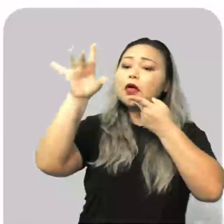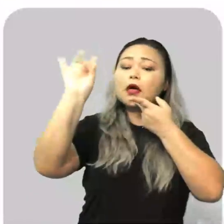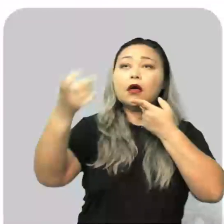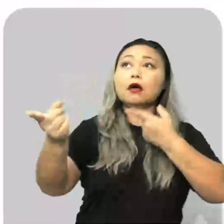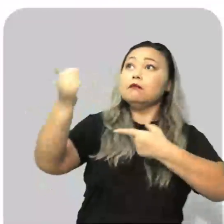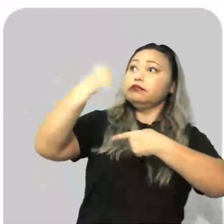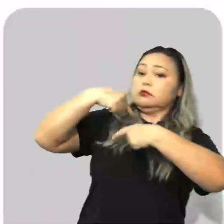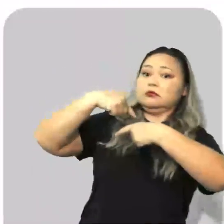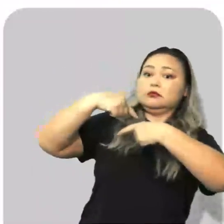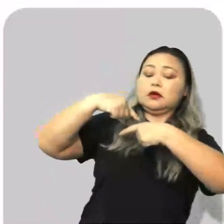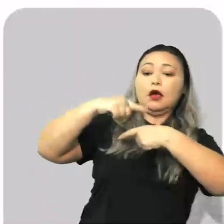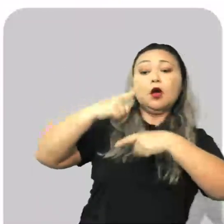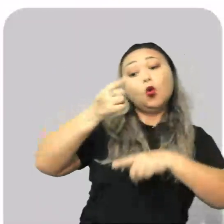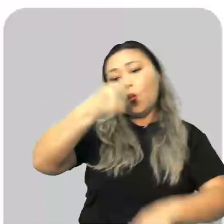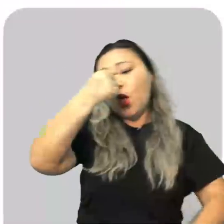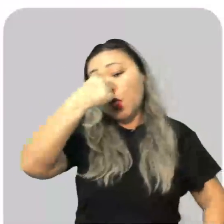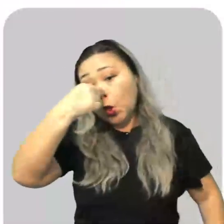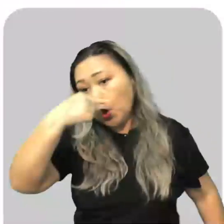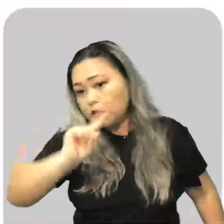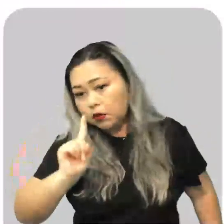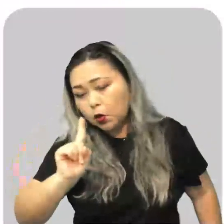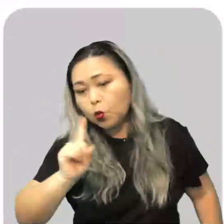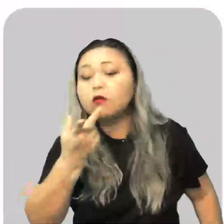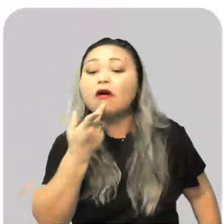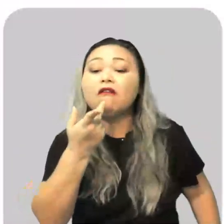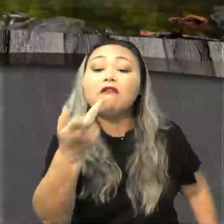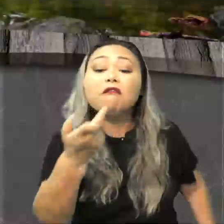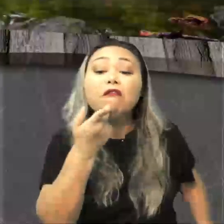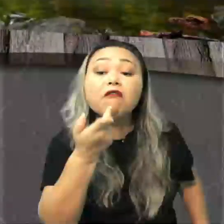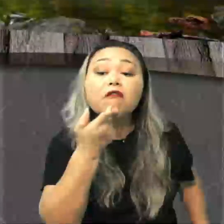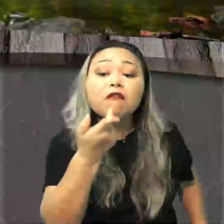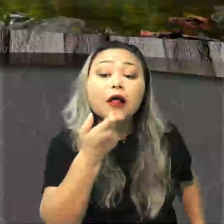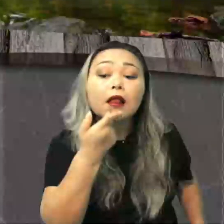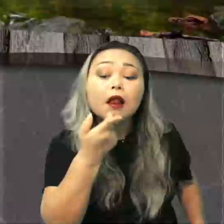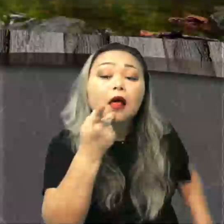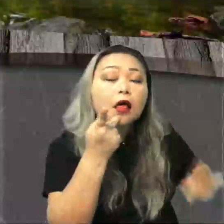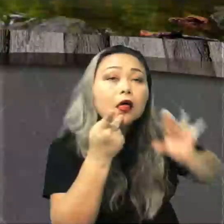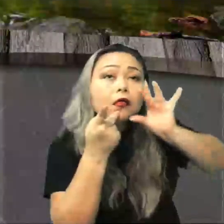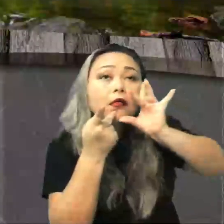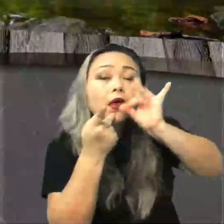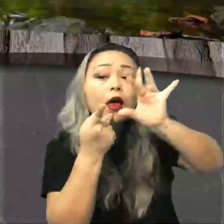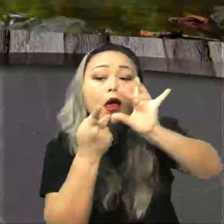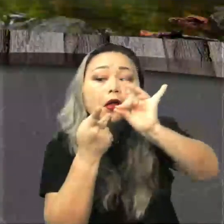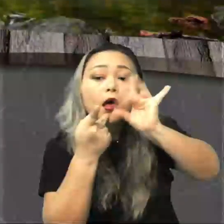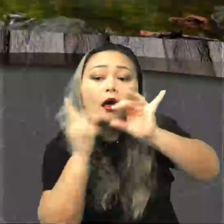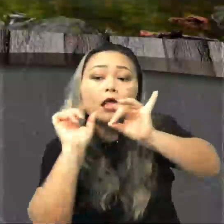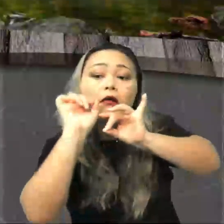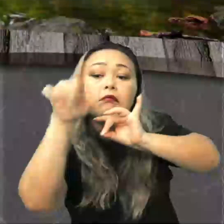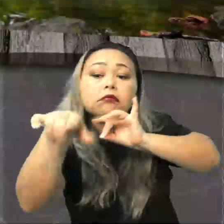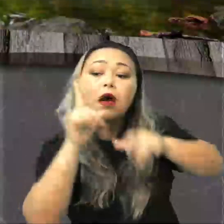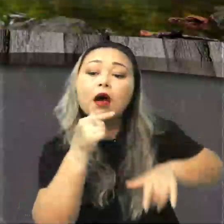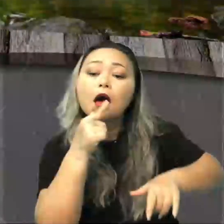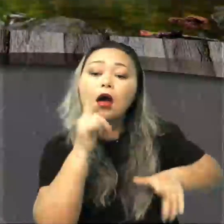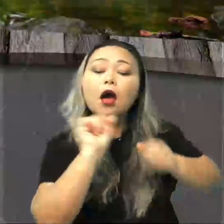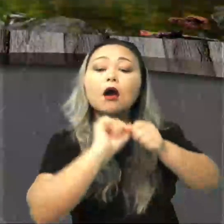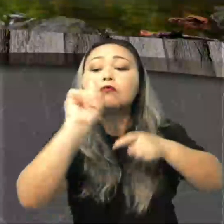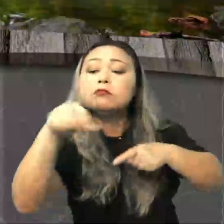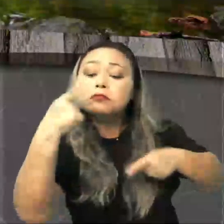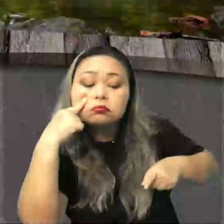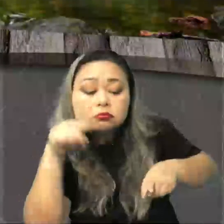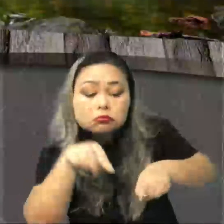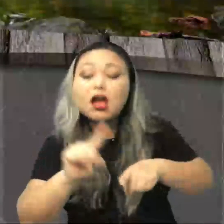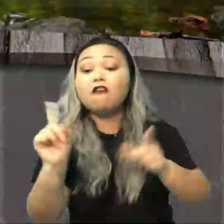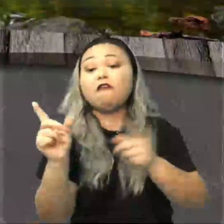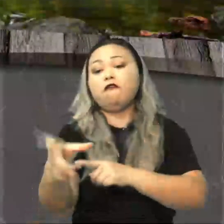é só o espirro, mas o próprio ato de falar, você está liberando gotículas, partículas de água aí, e nessas partículas você vai encontrar